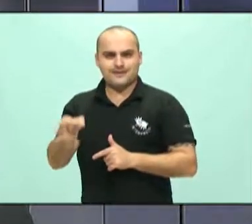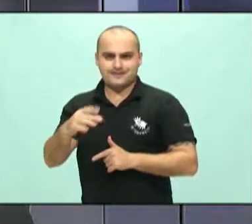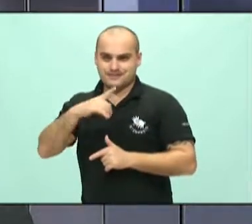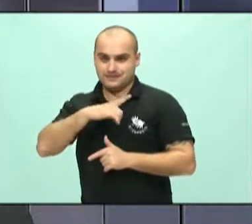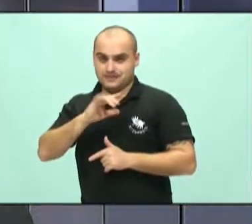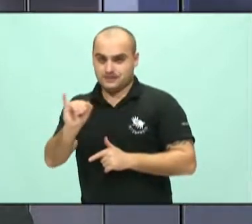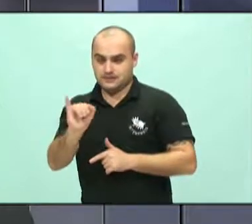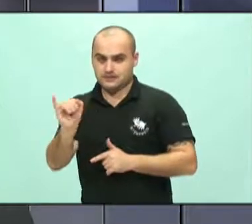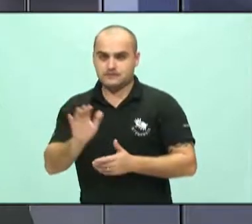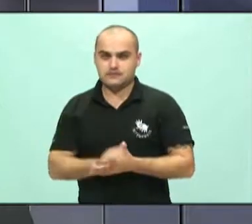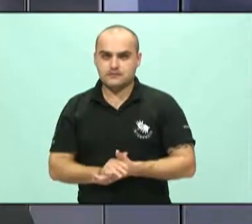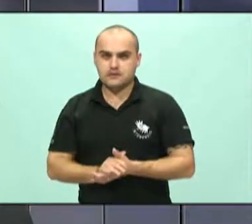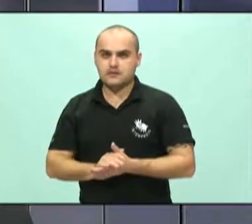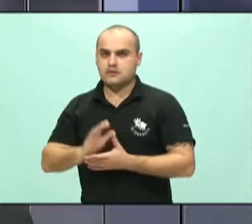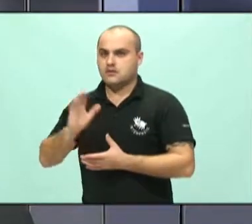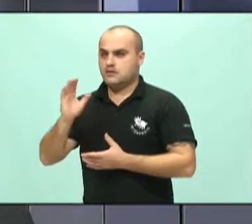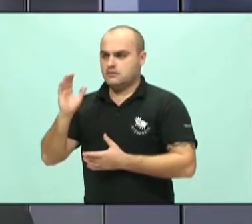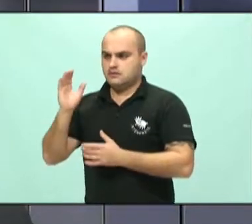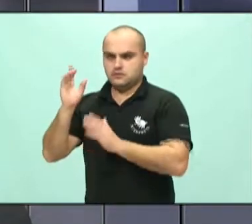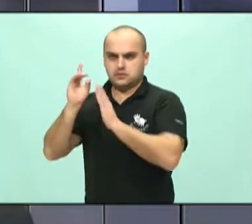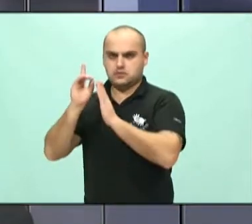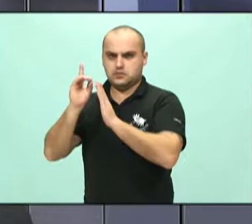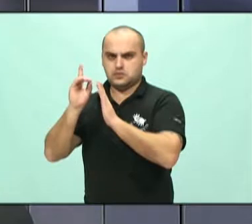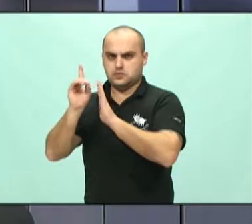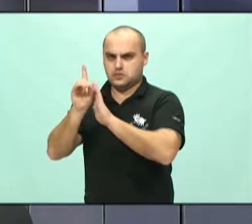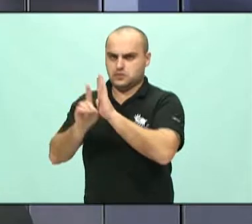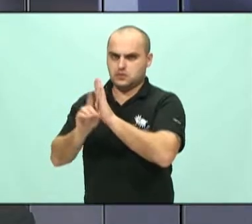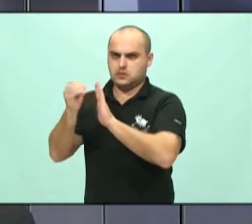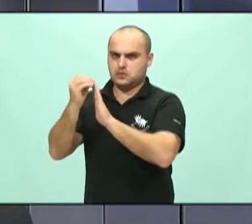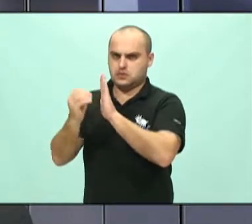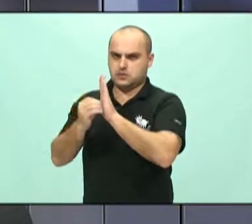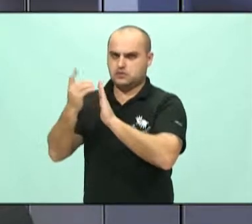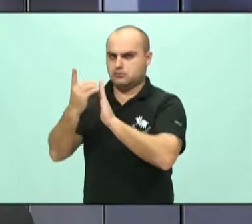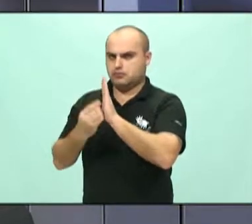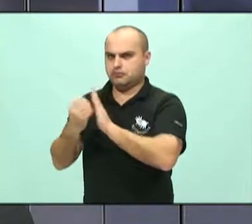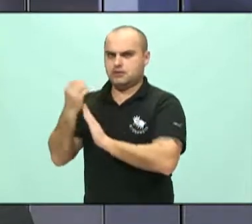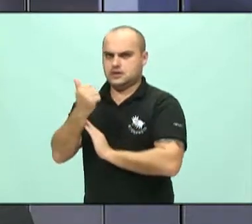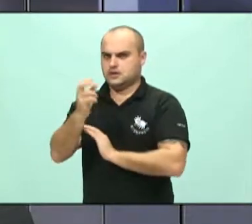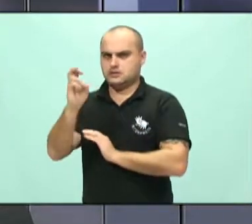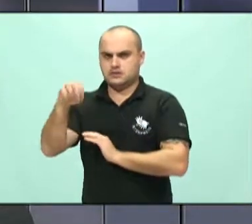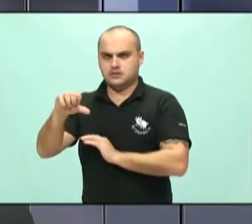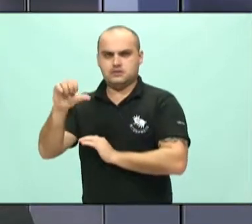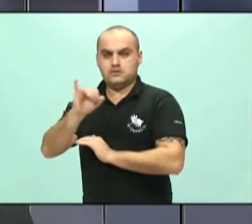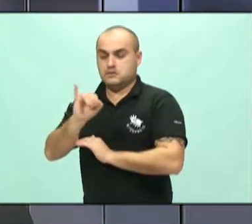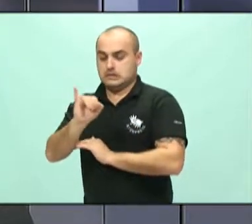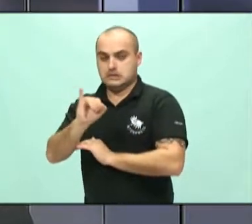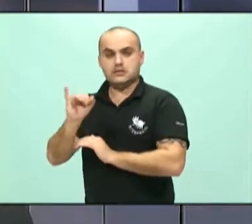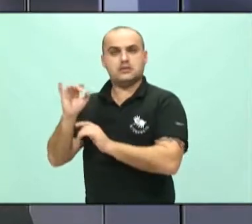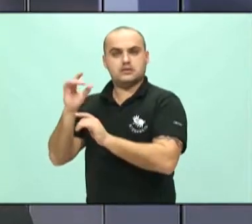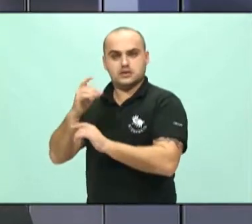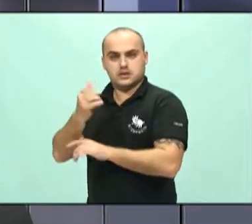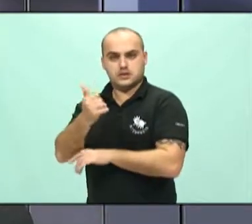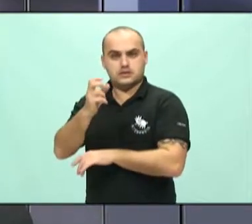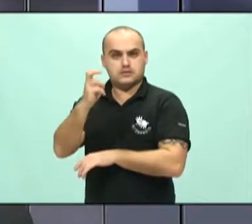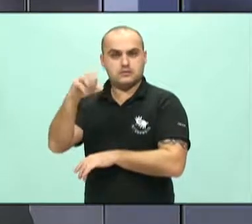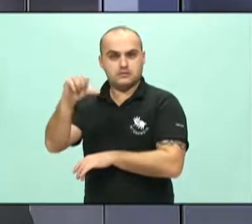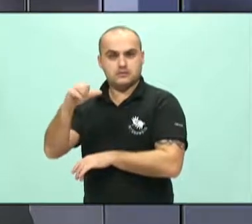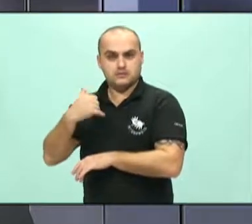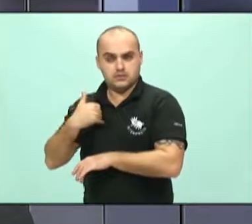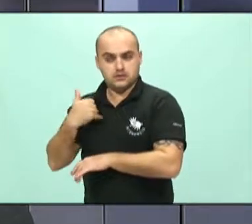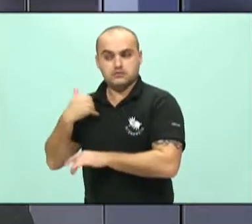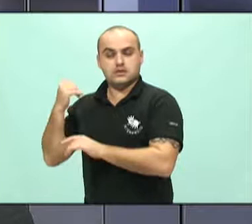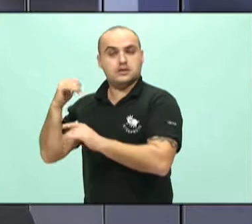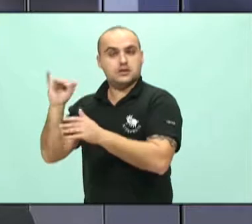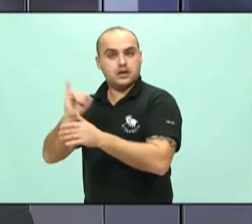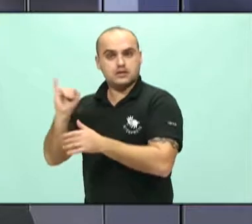longo das últimas décadas muito, mais do que em todos os seus 159 anos de história. Cada período teve o